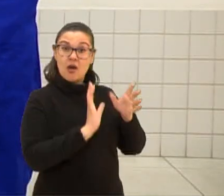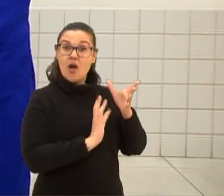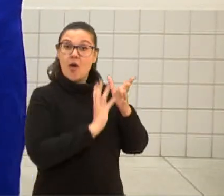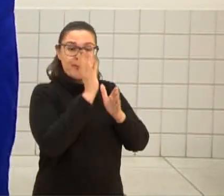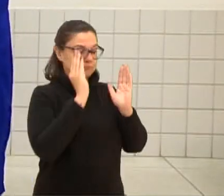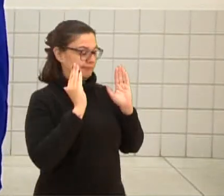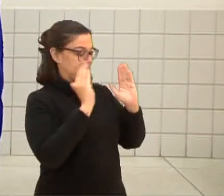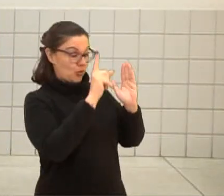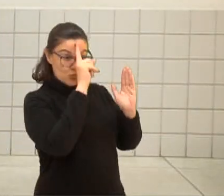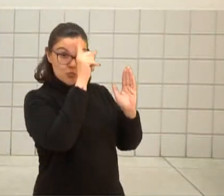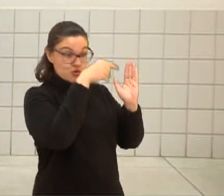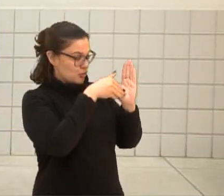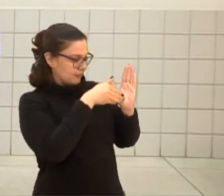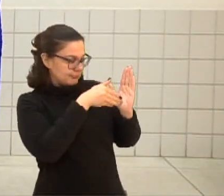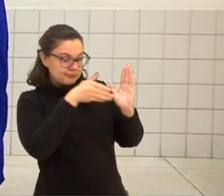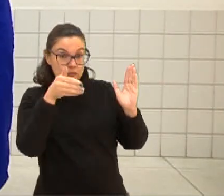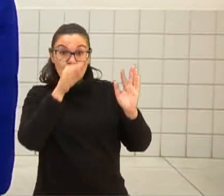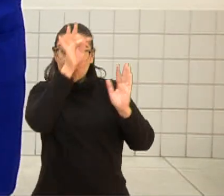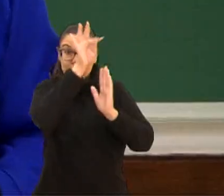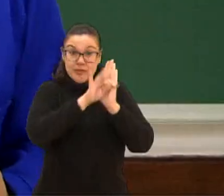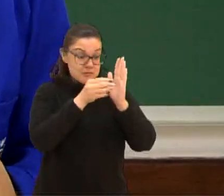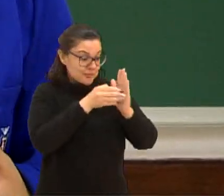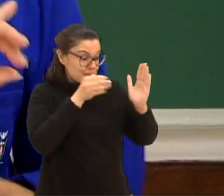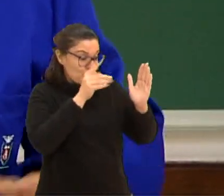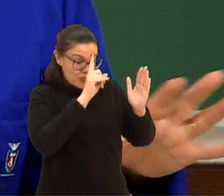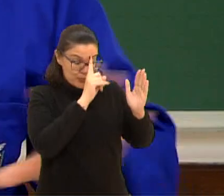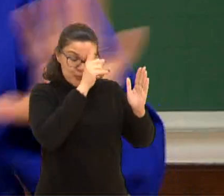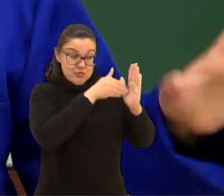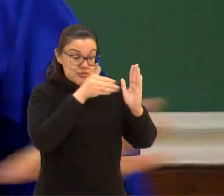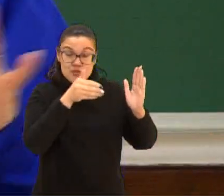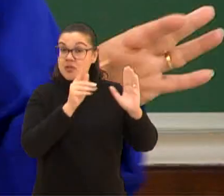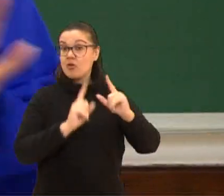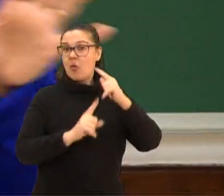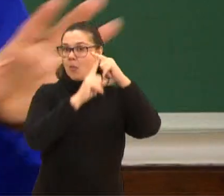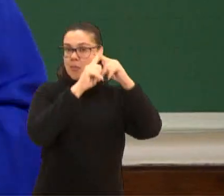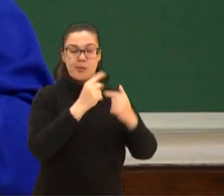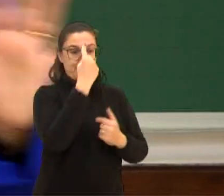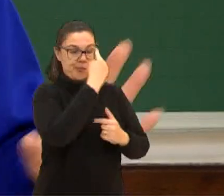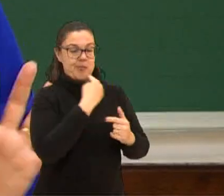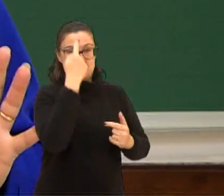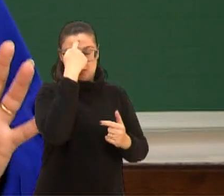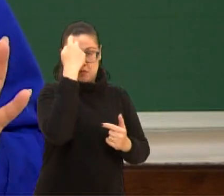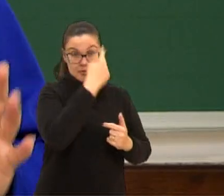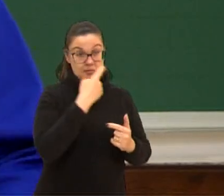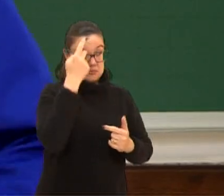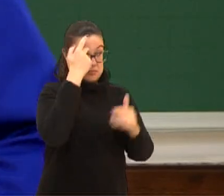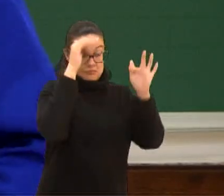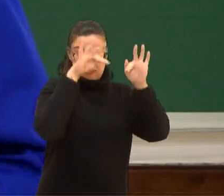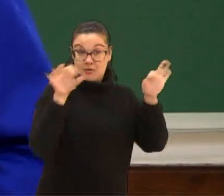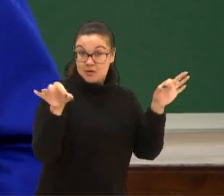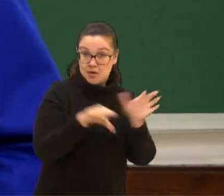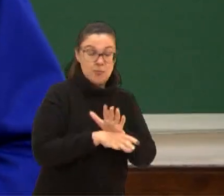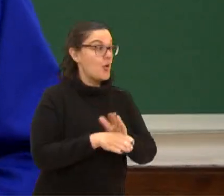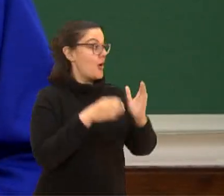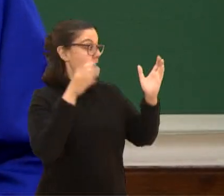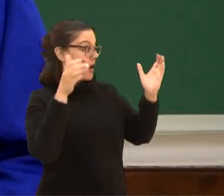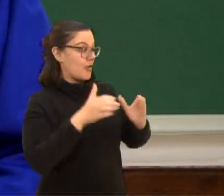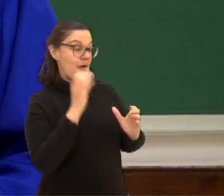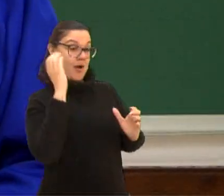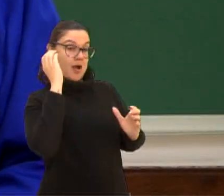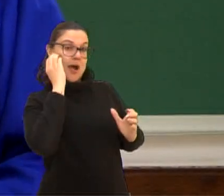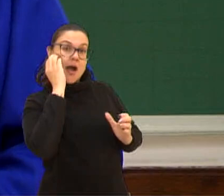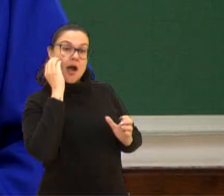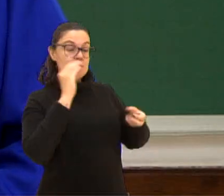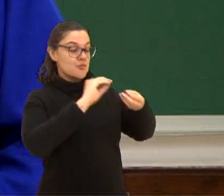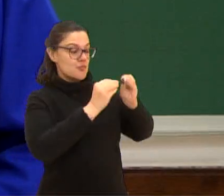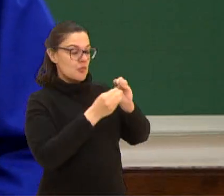em uma única apresentação. Pegava o texto e apresentava uma vez, né, 1 hora, 2 horas, acabava a apresentação. Na radionovela,